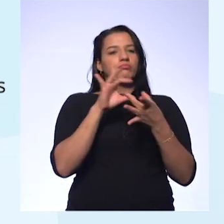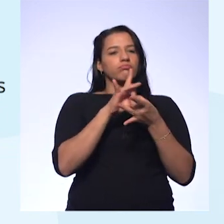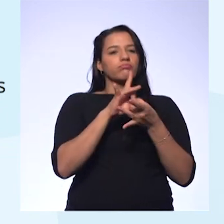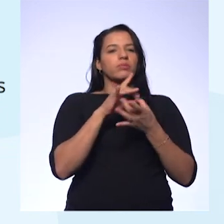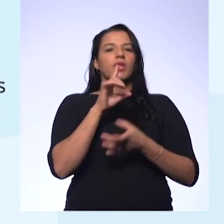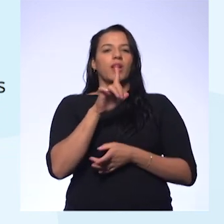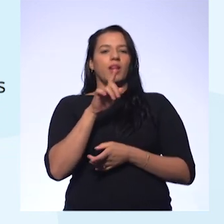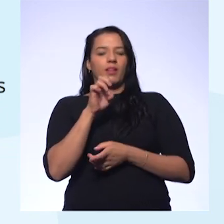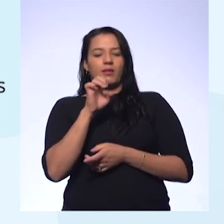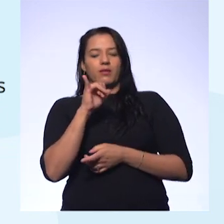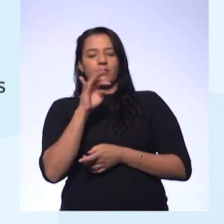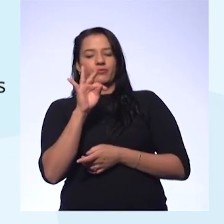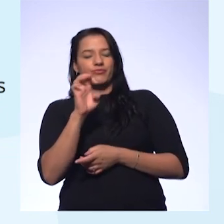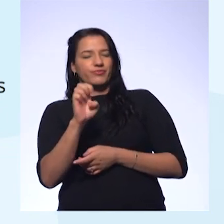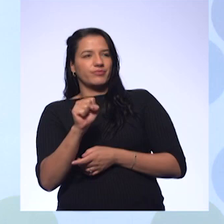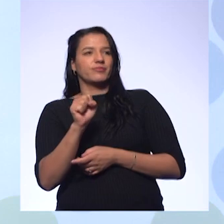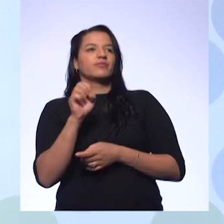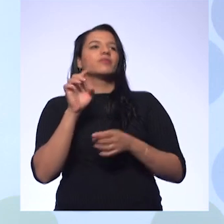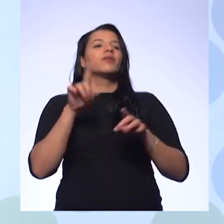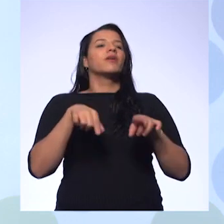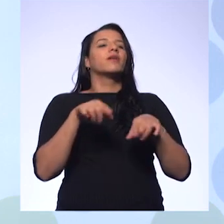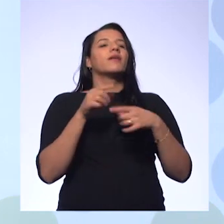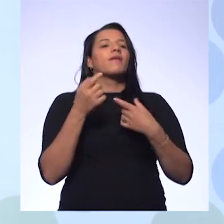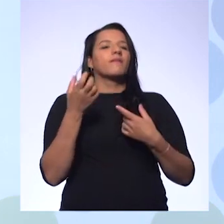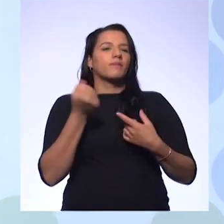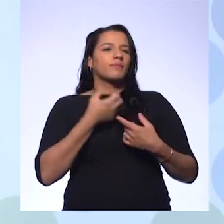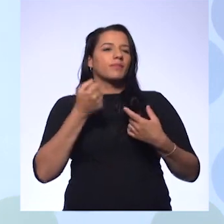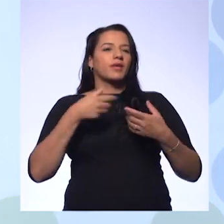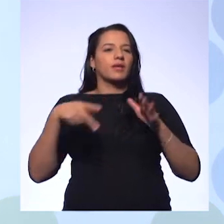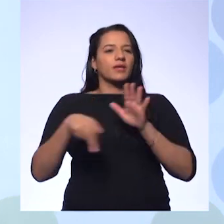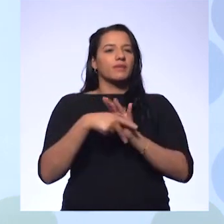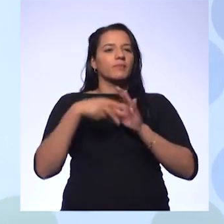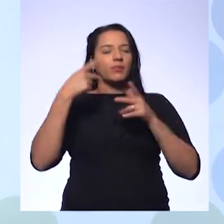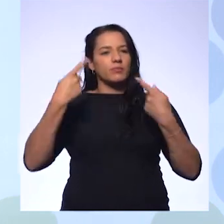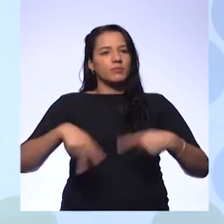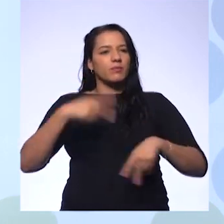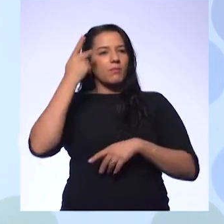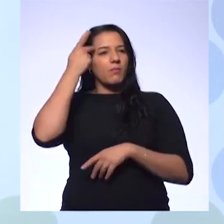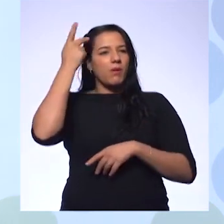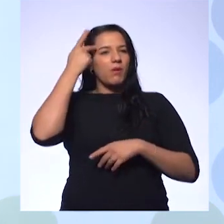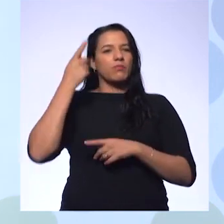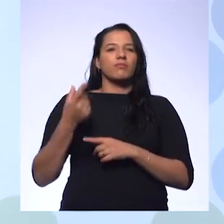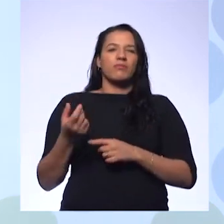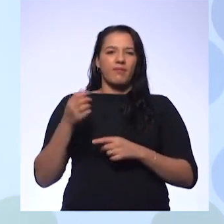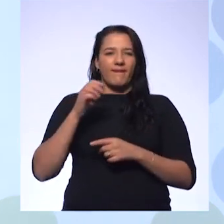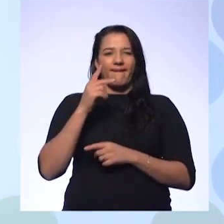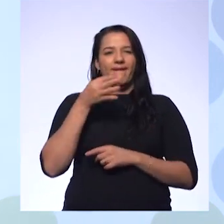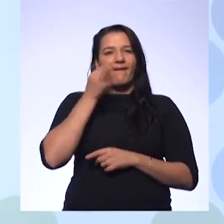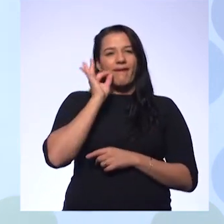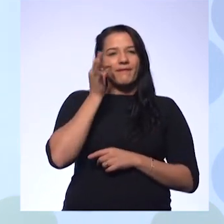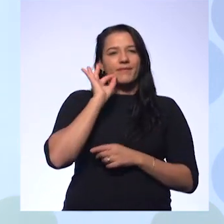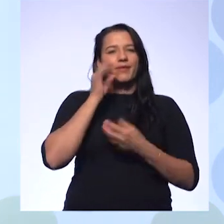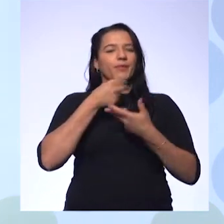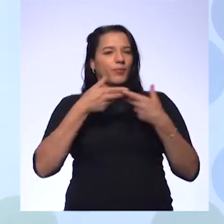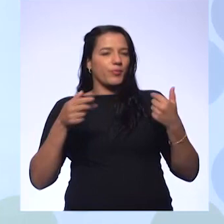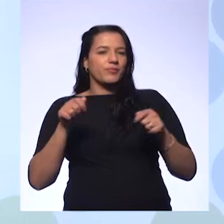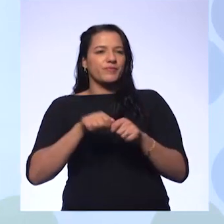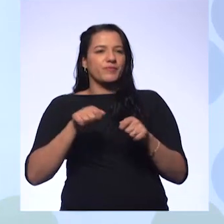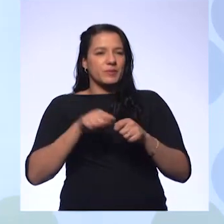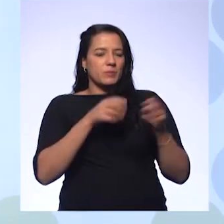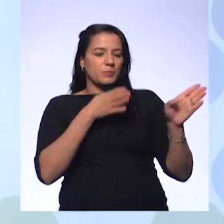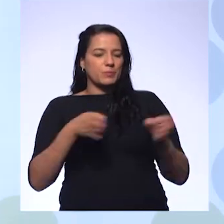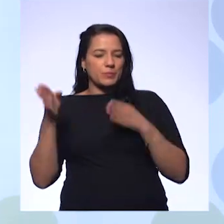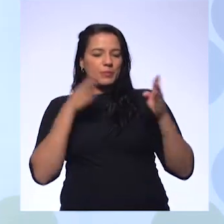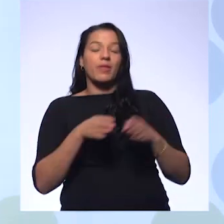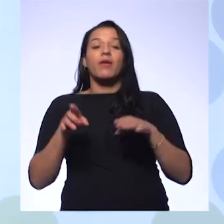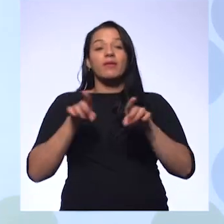grande produtora e criadora de gado leiteiro e de corte, e aí sempre os presidentes do Brasil, nesses